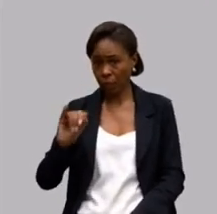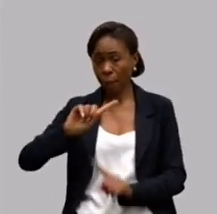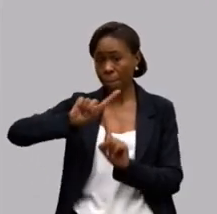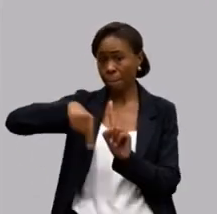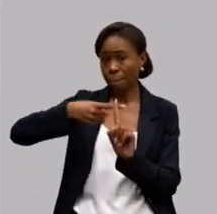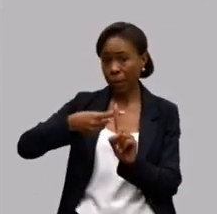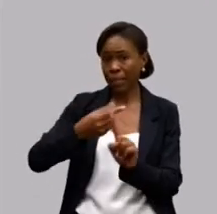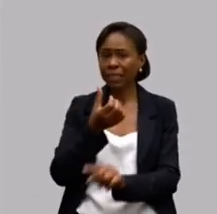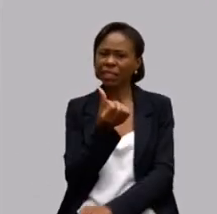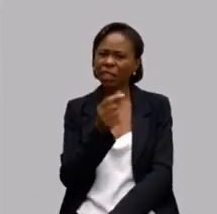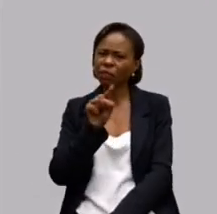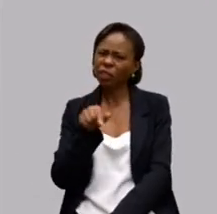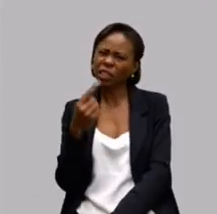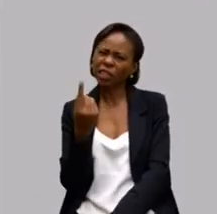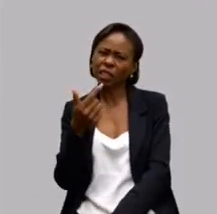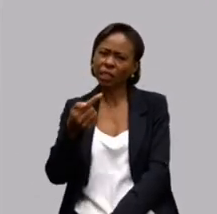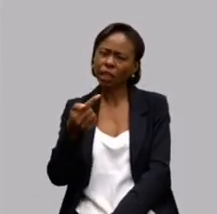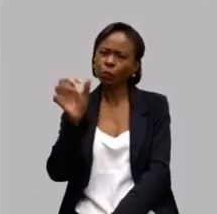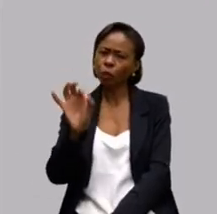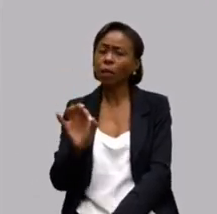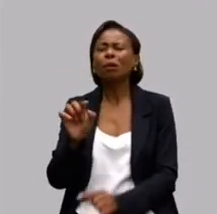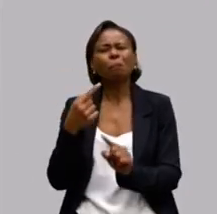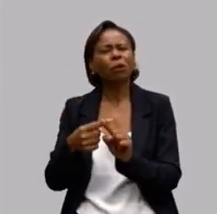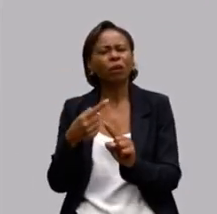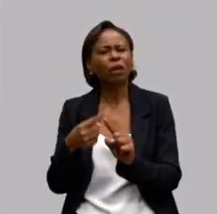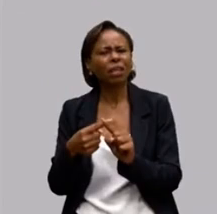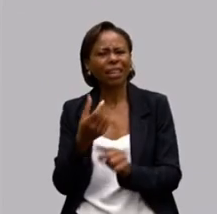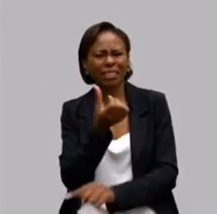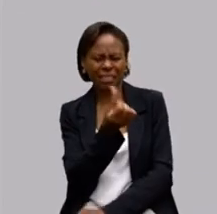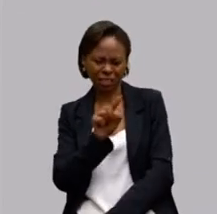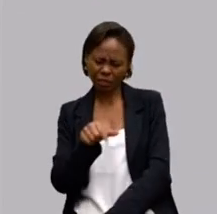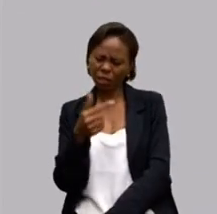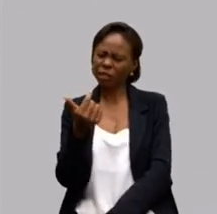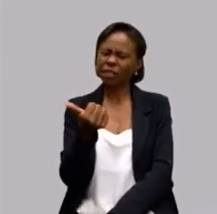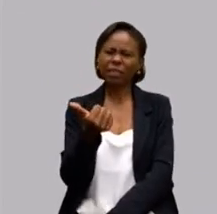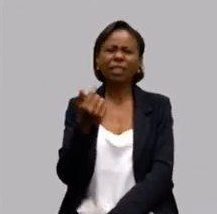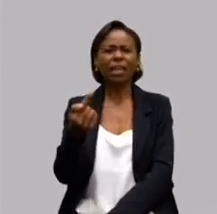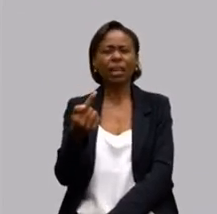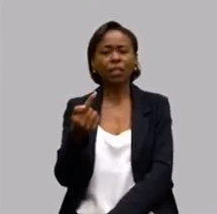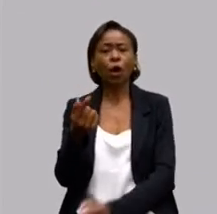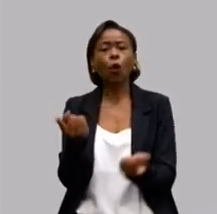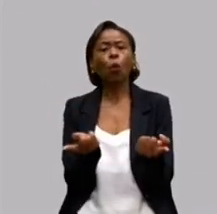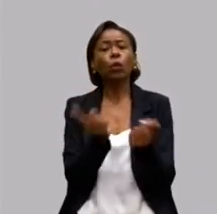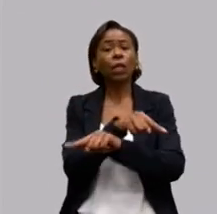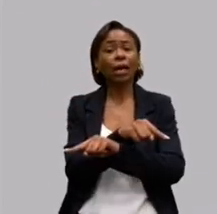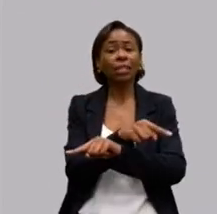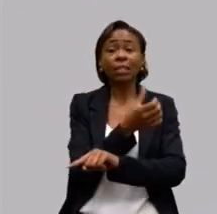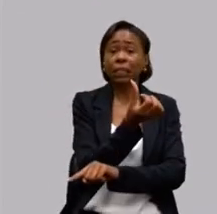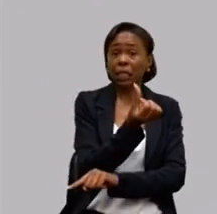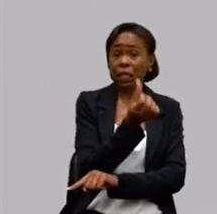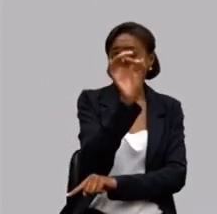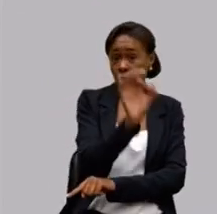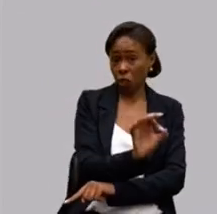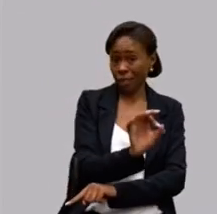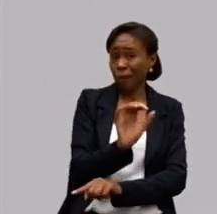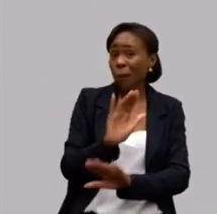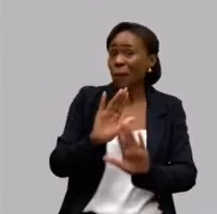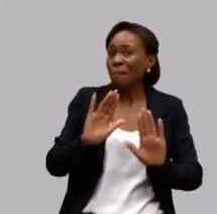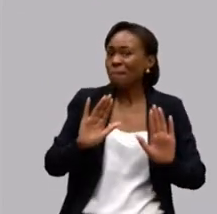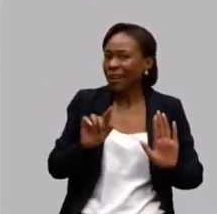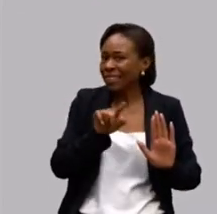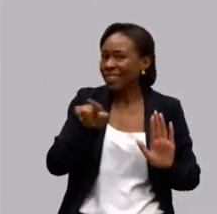6,17% de juros, por que 6,17%? O contrato diz 6%, mas eles fizeram juros,